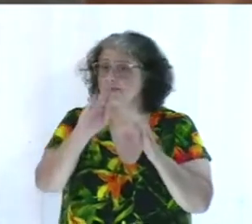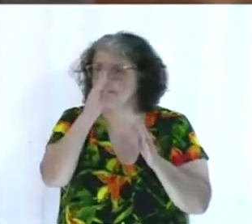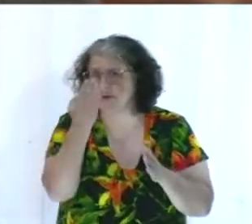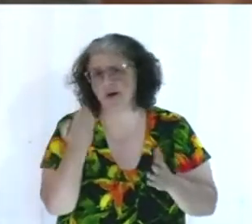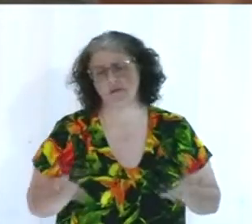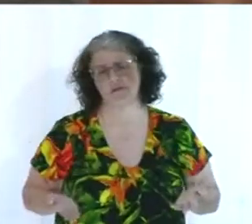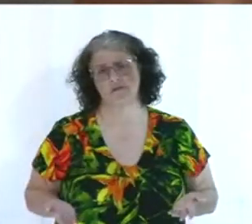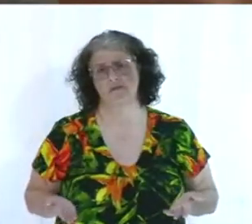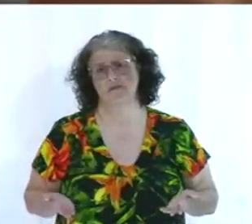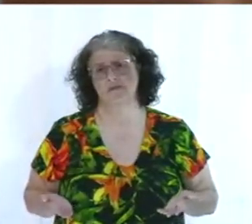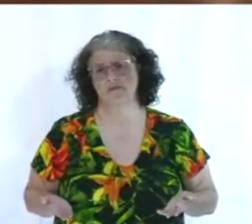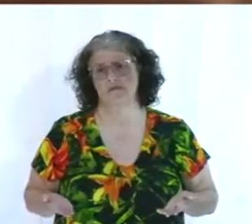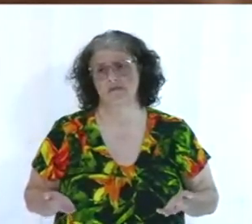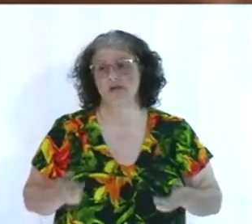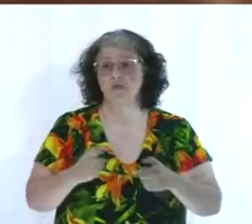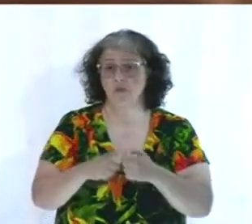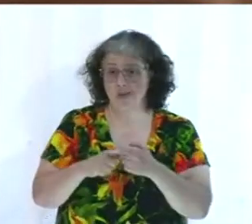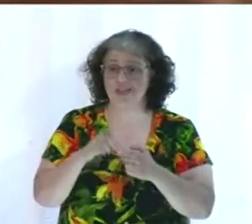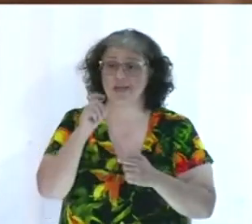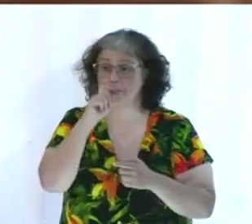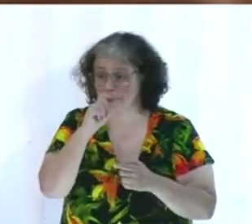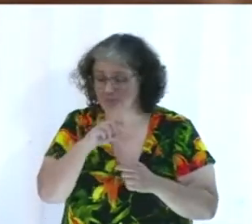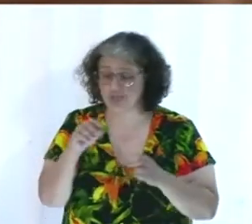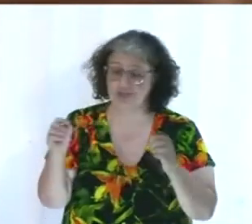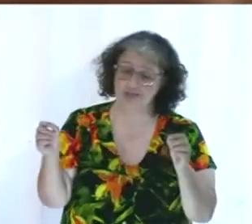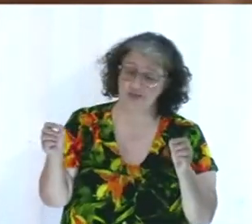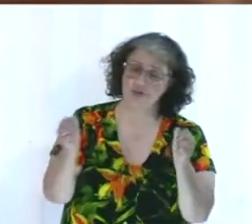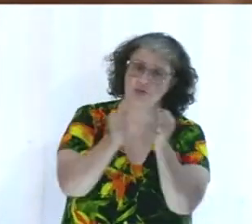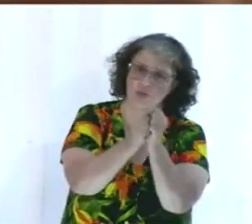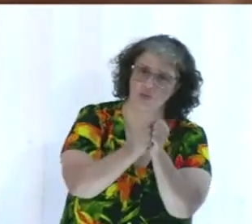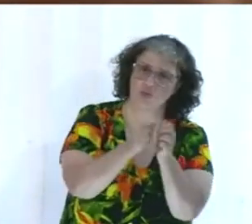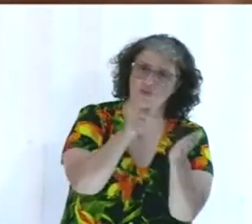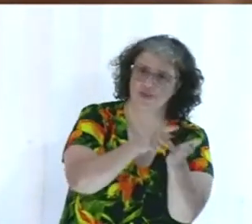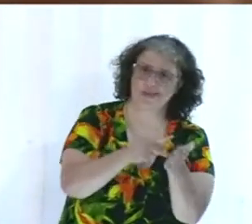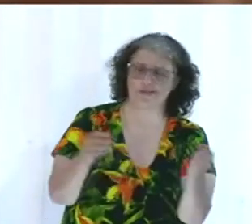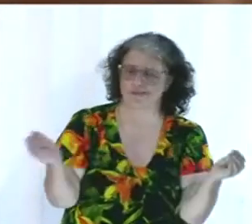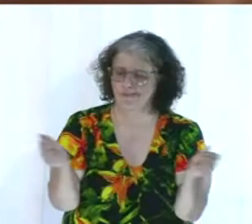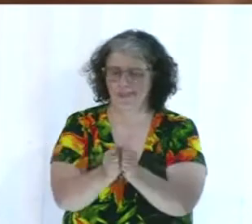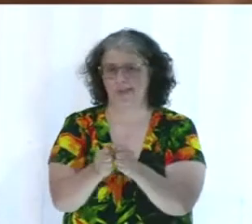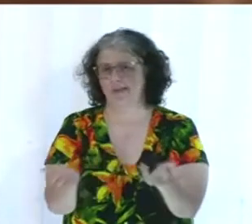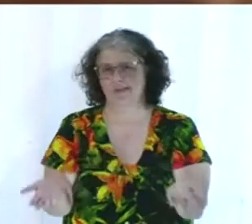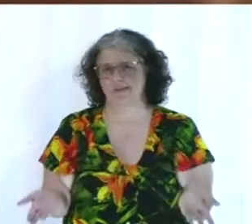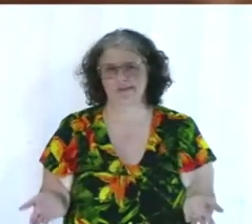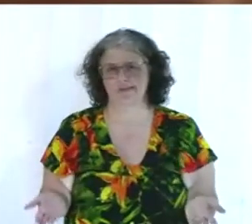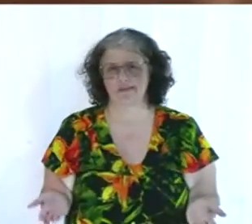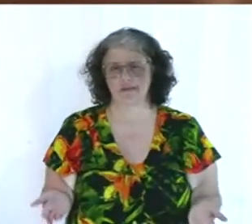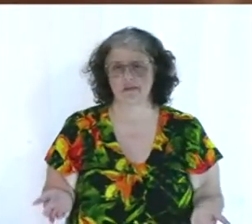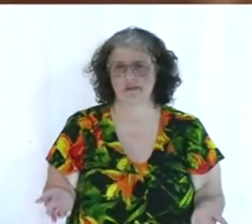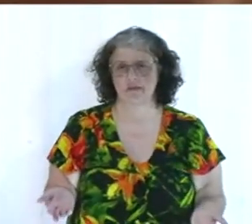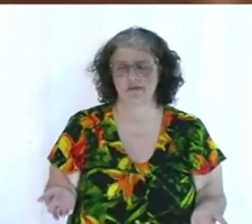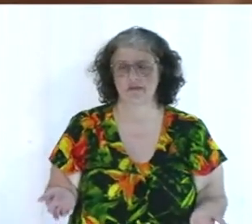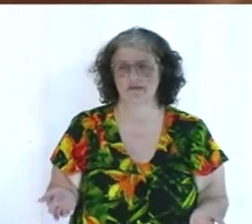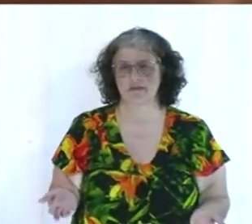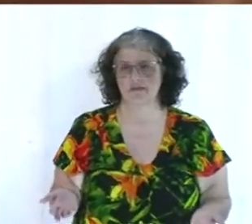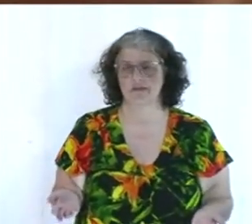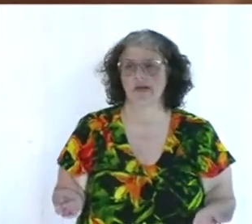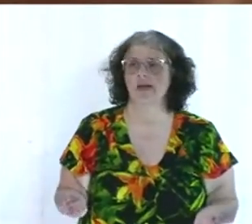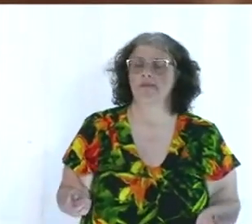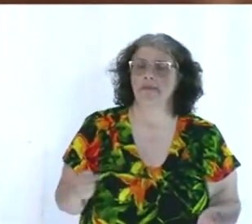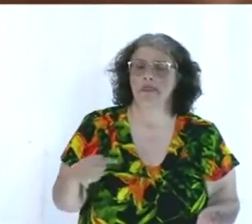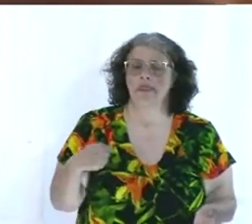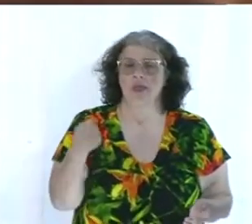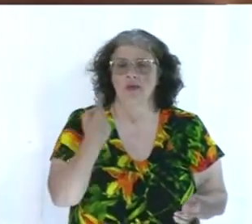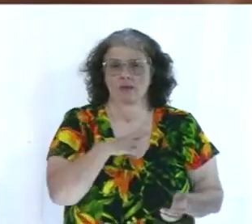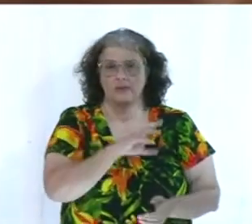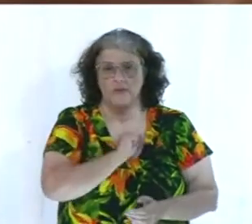responder diante de Deus um dia, por estarem pervertendo o Evangelho de Cristo. A nossa querida igreja, que tem